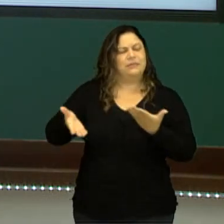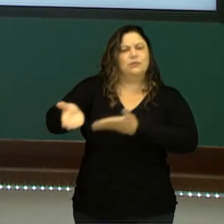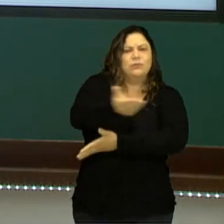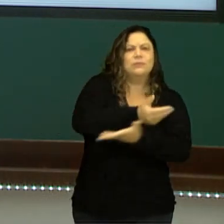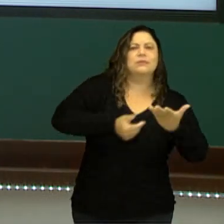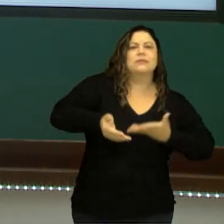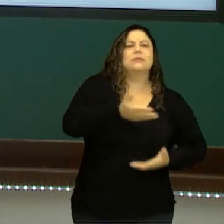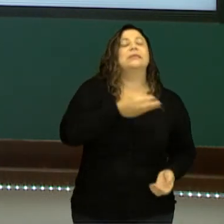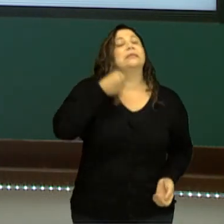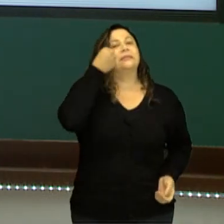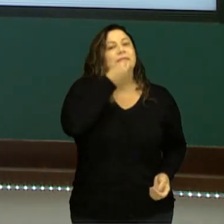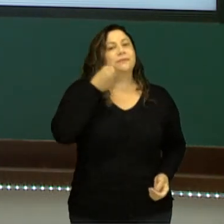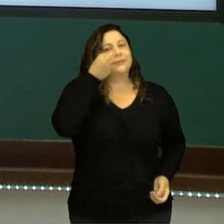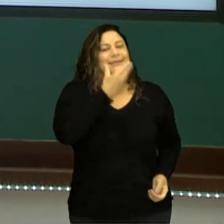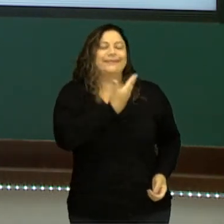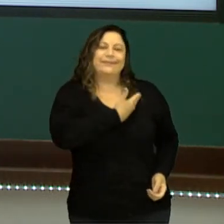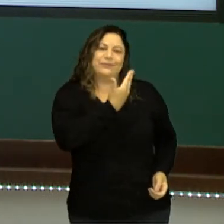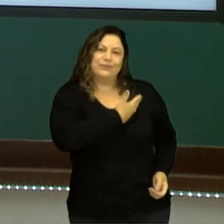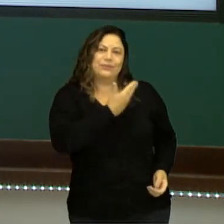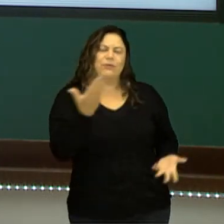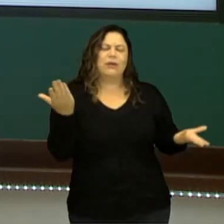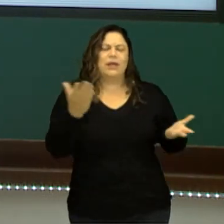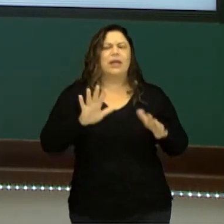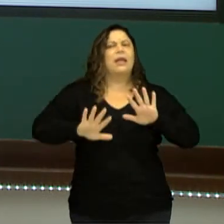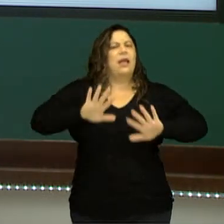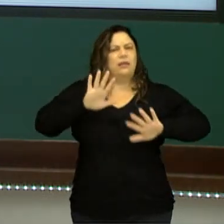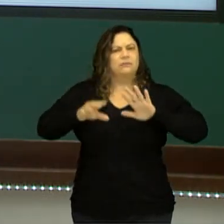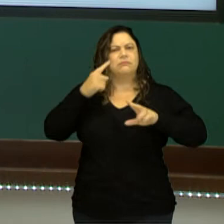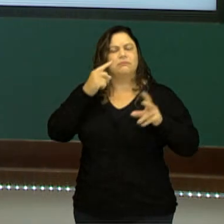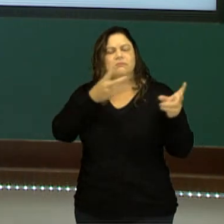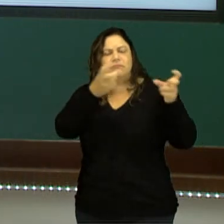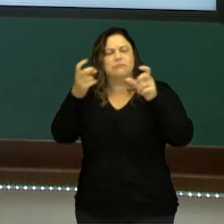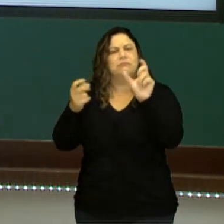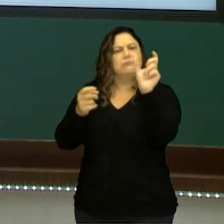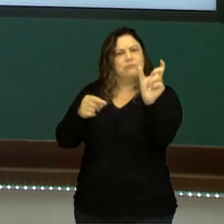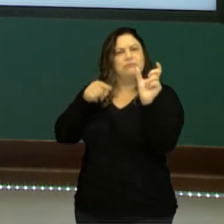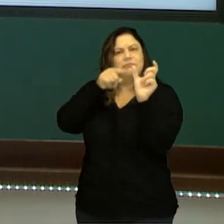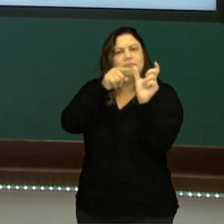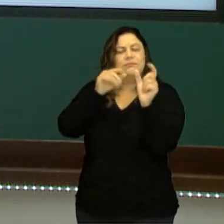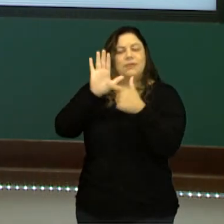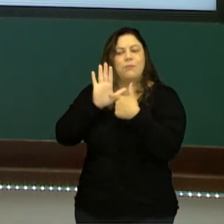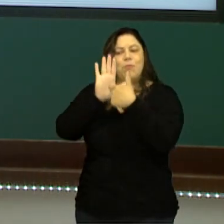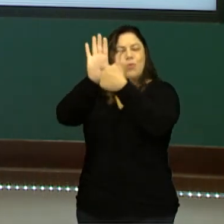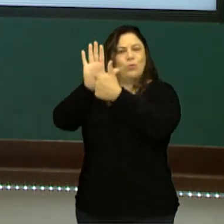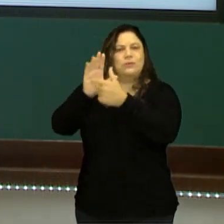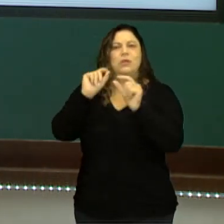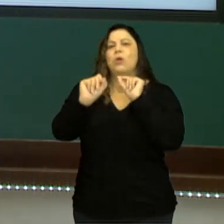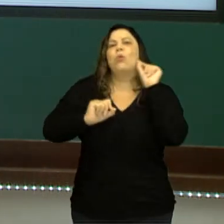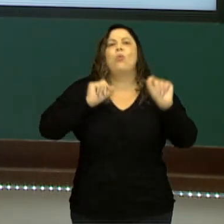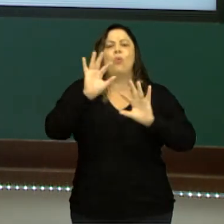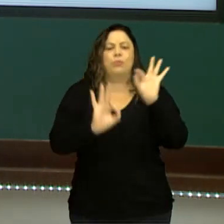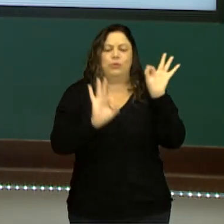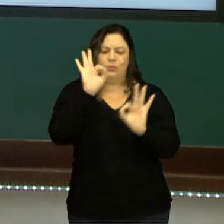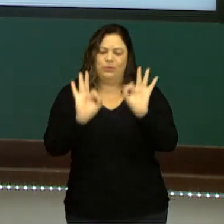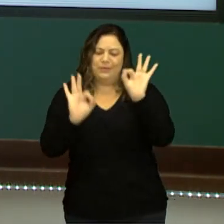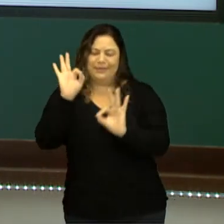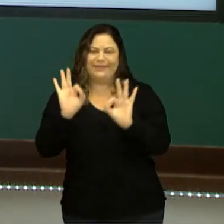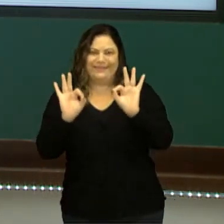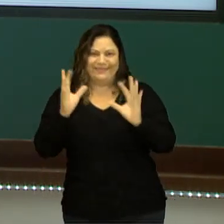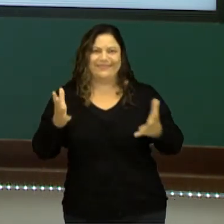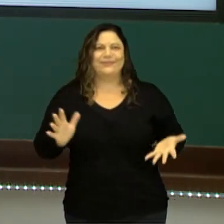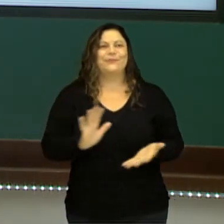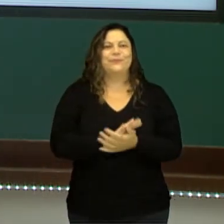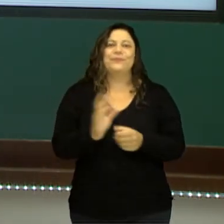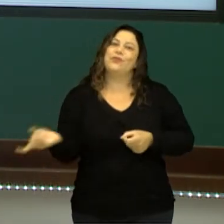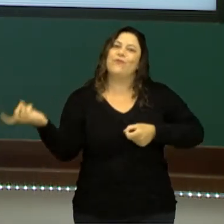os colegas. De repente você tem um mapa mental aí para mostrar para os colegas como que é feito, como que você organizou o seu mapa mental. A